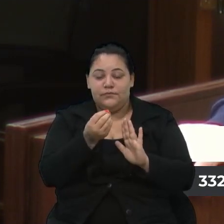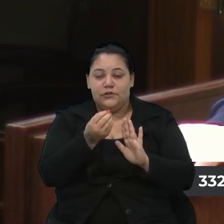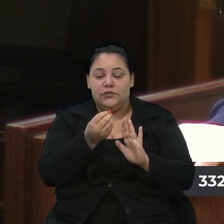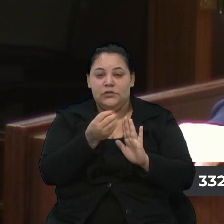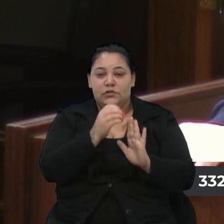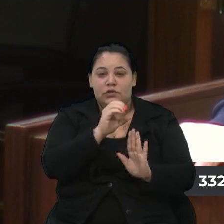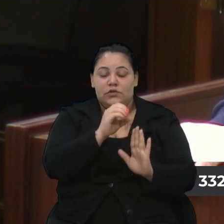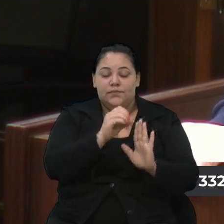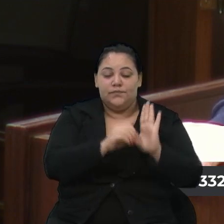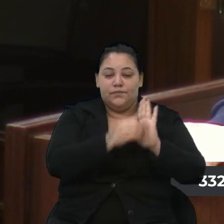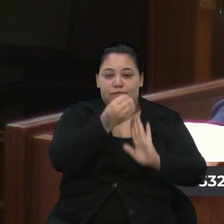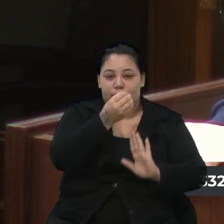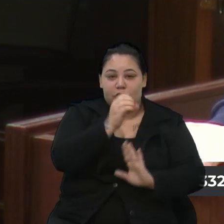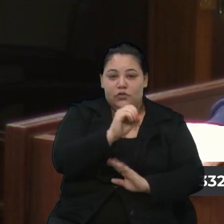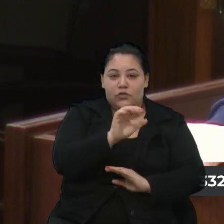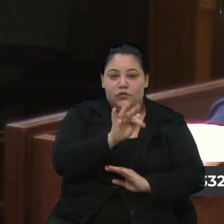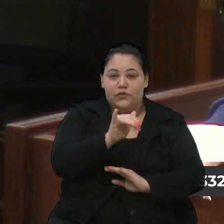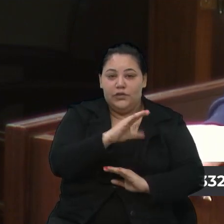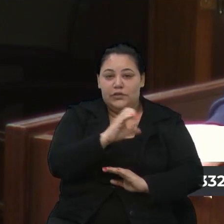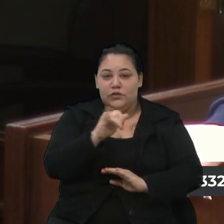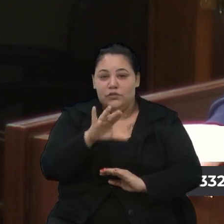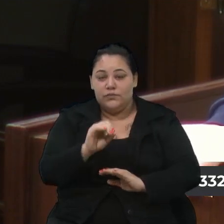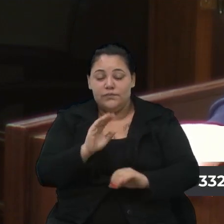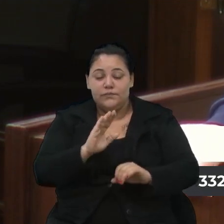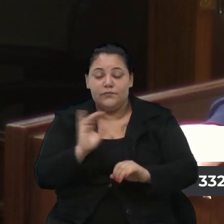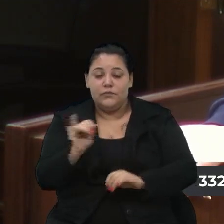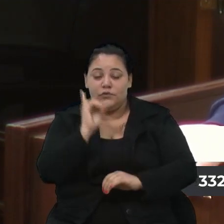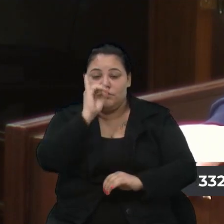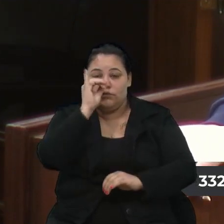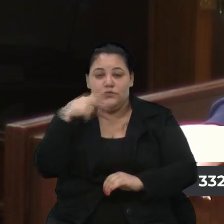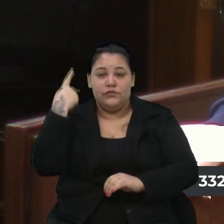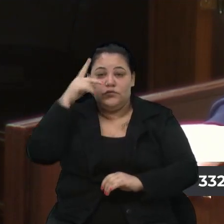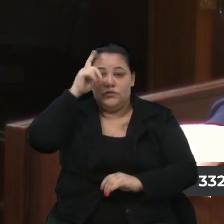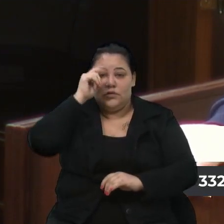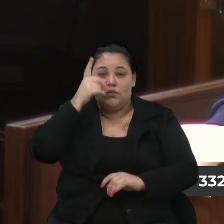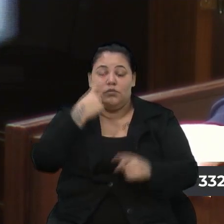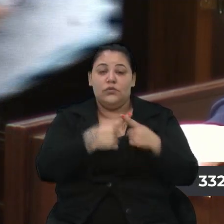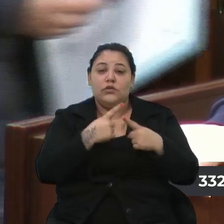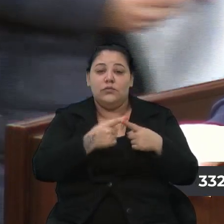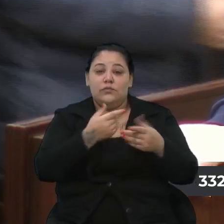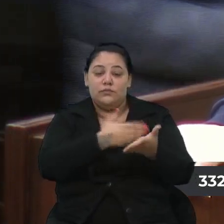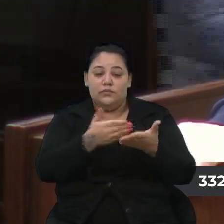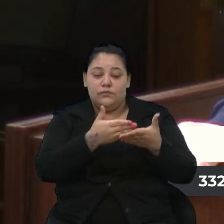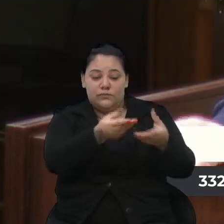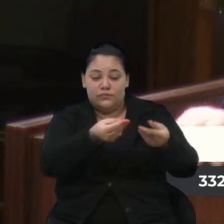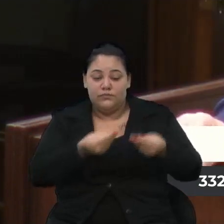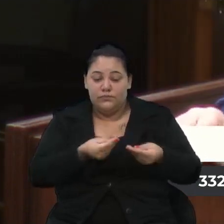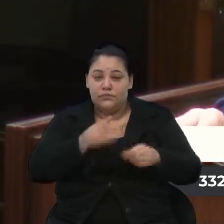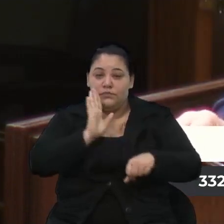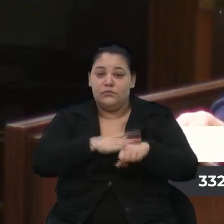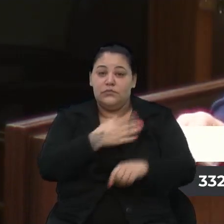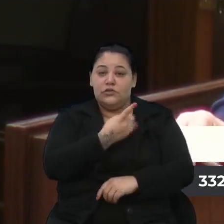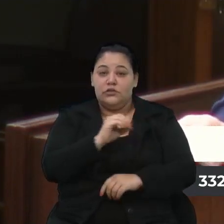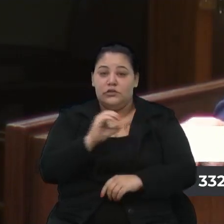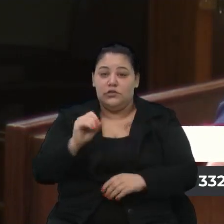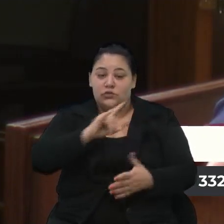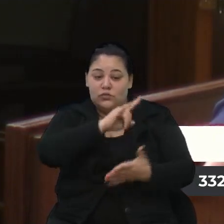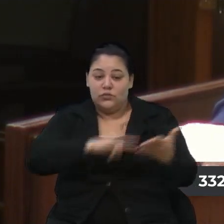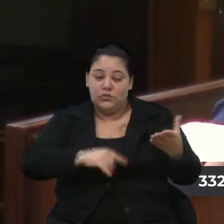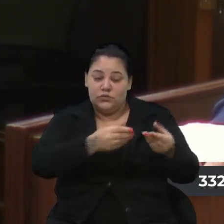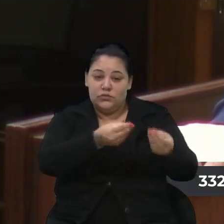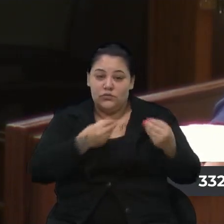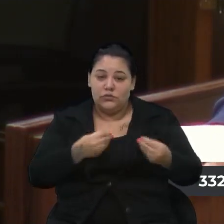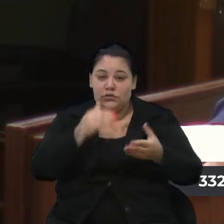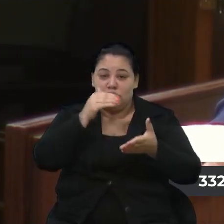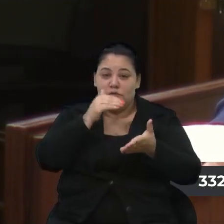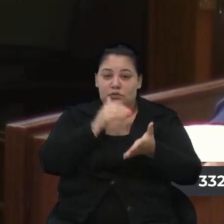vereador Scalco, porque começamos já a receber os documentos, foram mais de 100 documentos já recebidos ontem. A